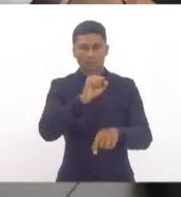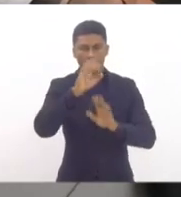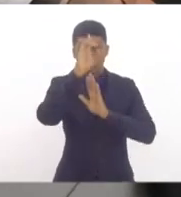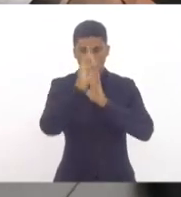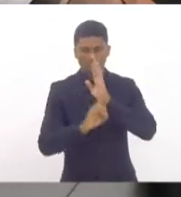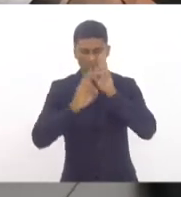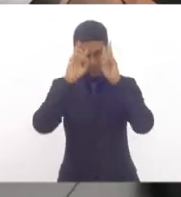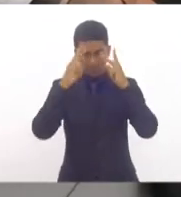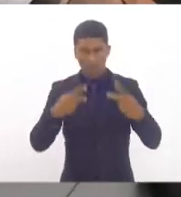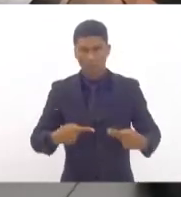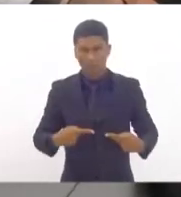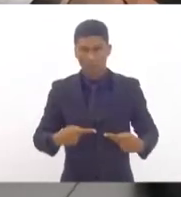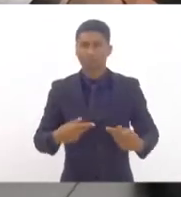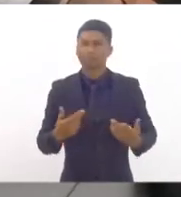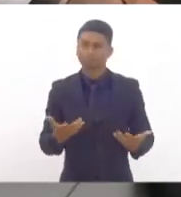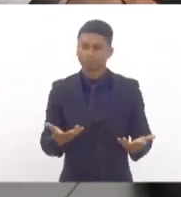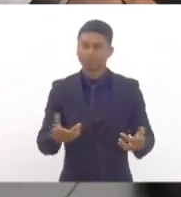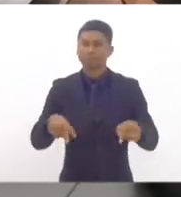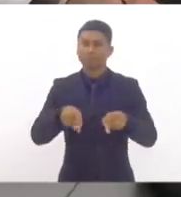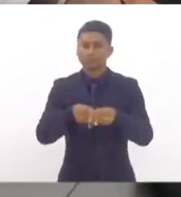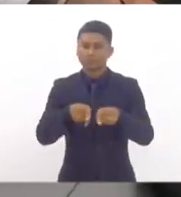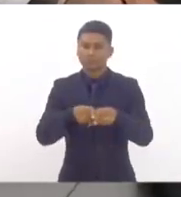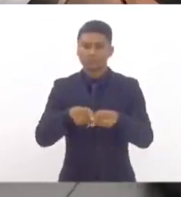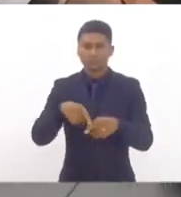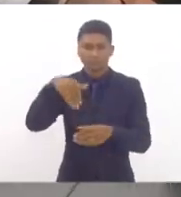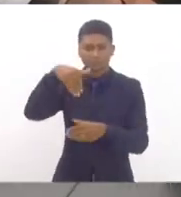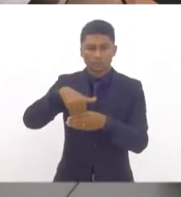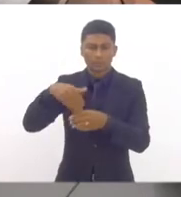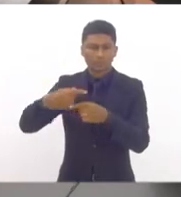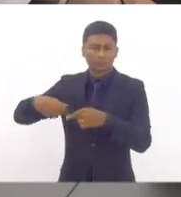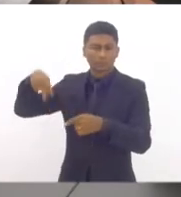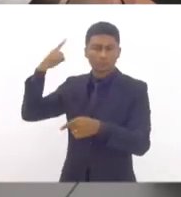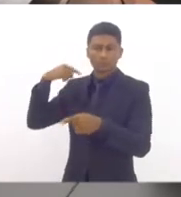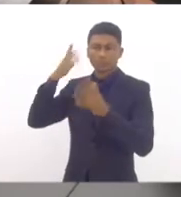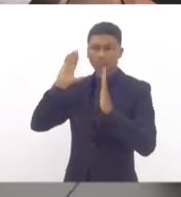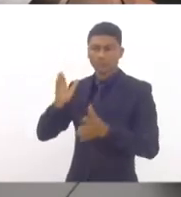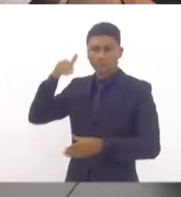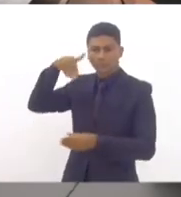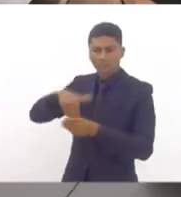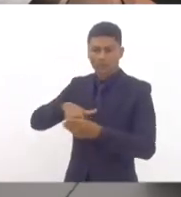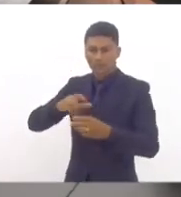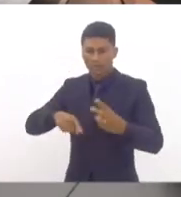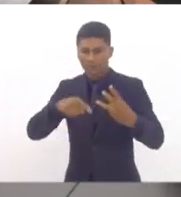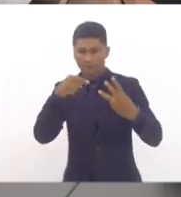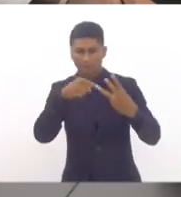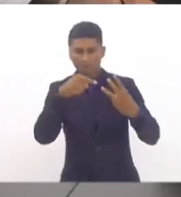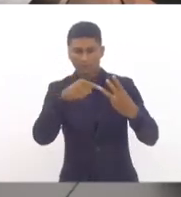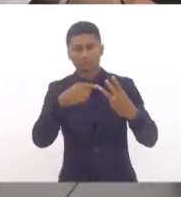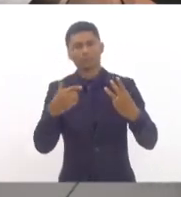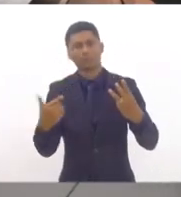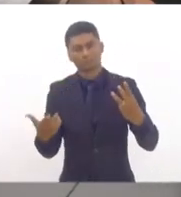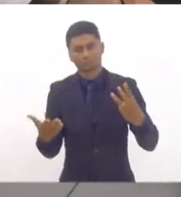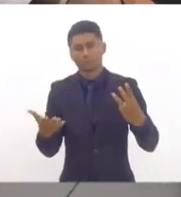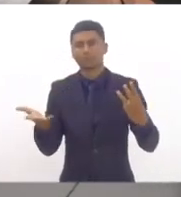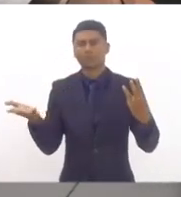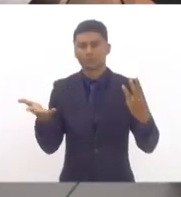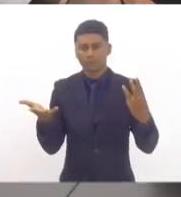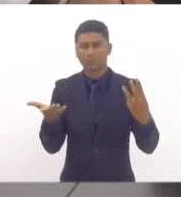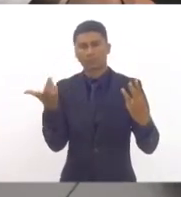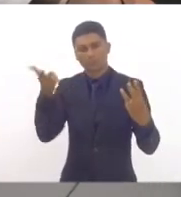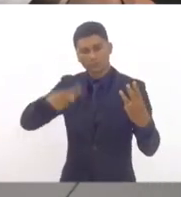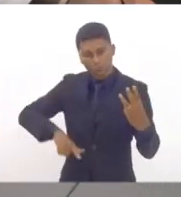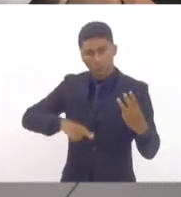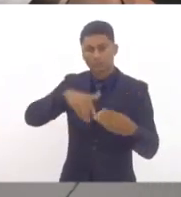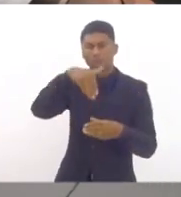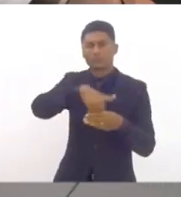uma atuação, e na última eleição também já havia votado nela, né? E eu estou, então,